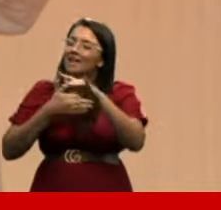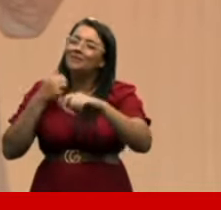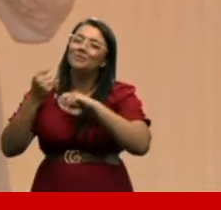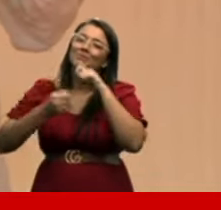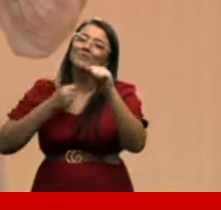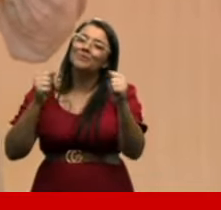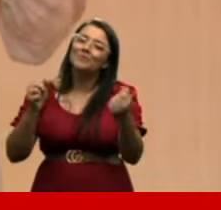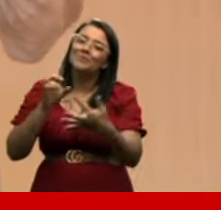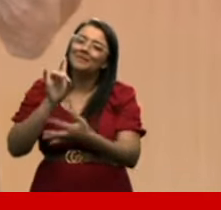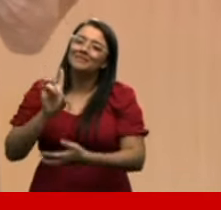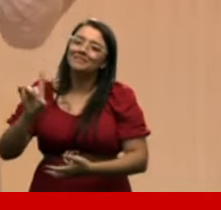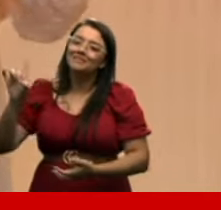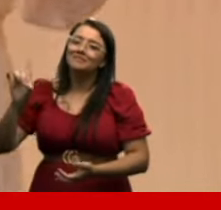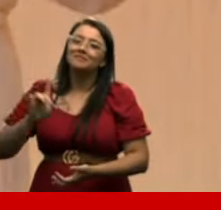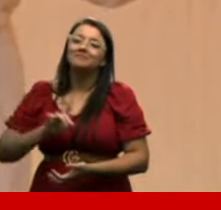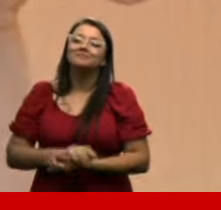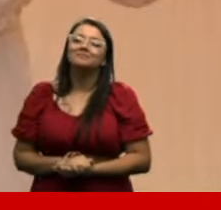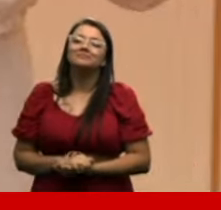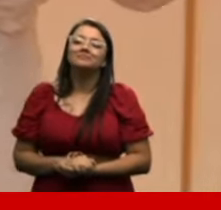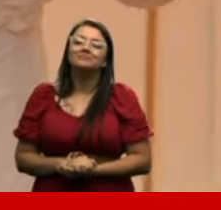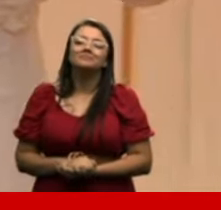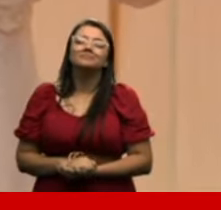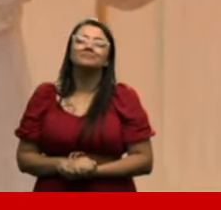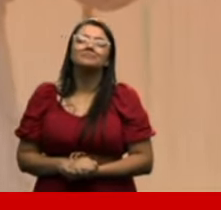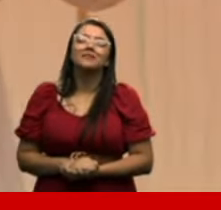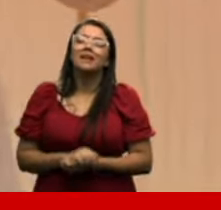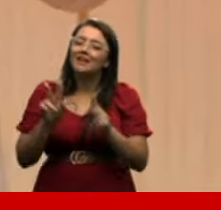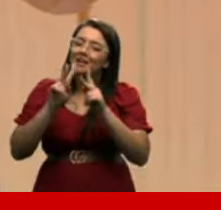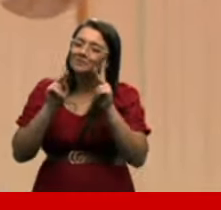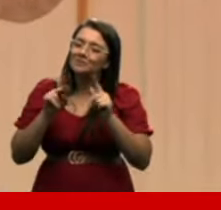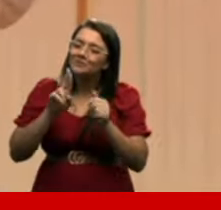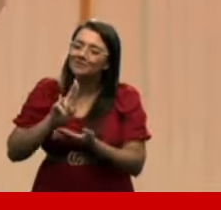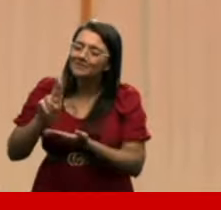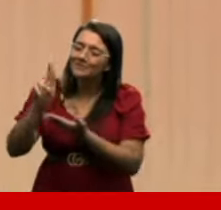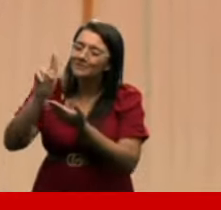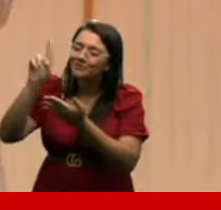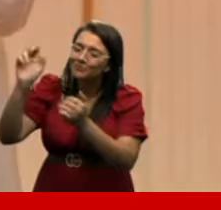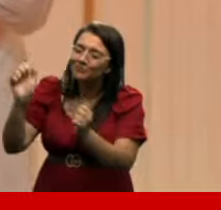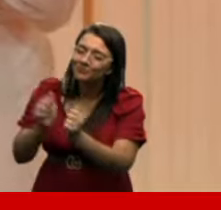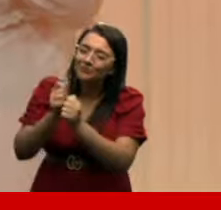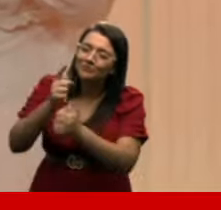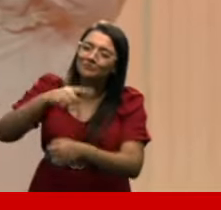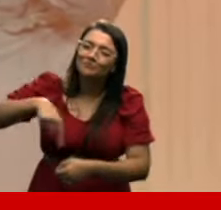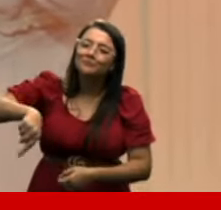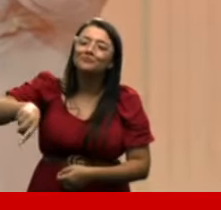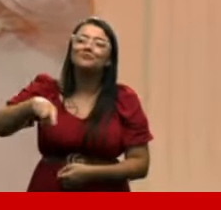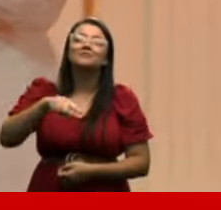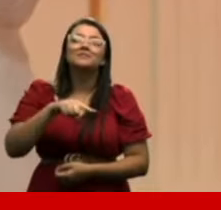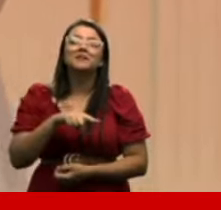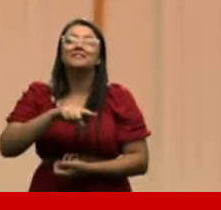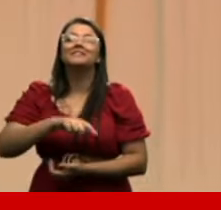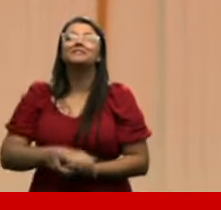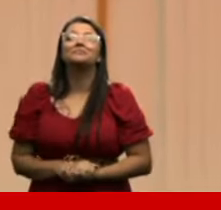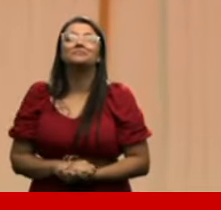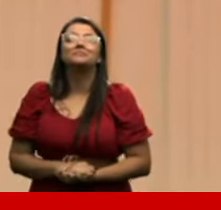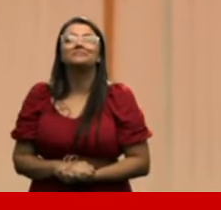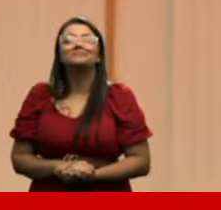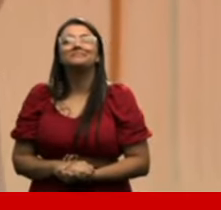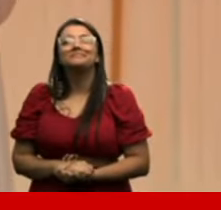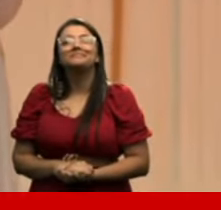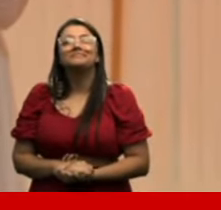Aleluia, glória a Deus. Que a paz do Senhor Jesus esteja com todas vocês